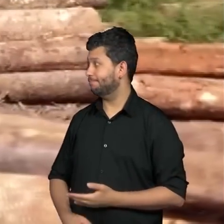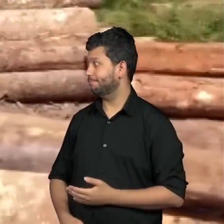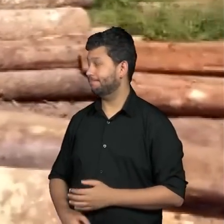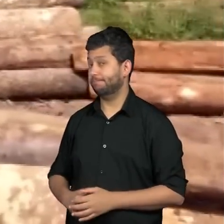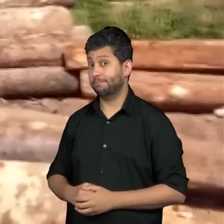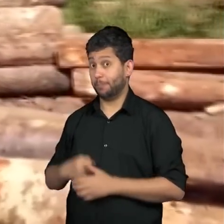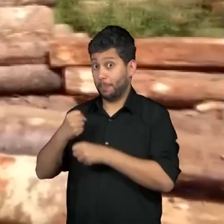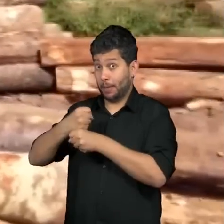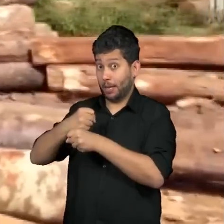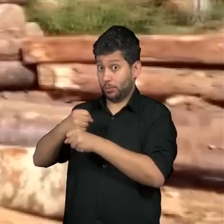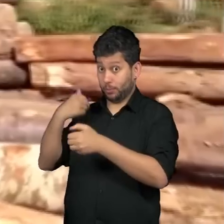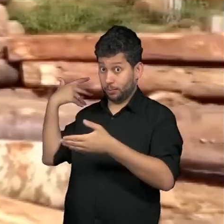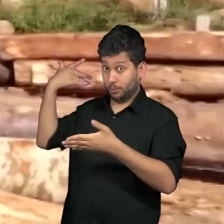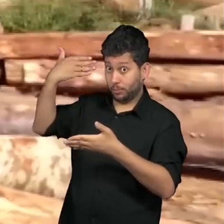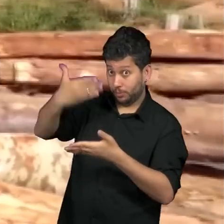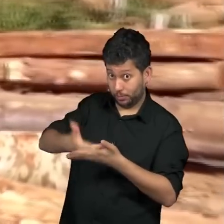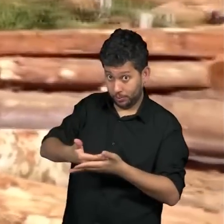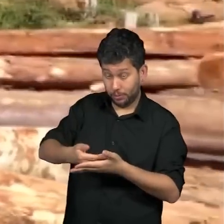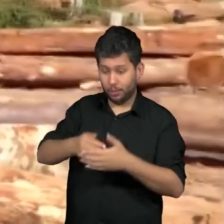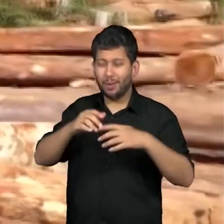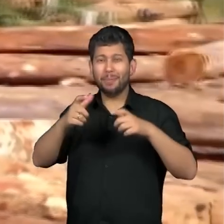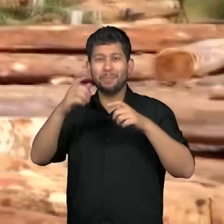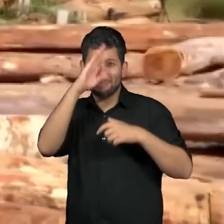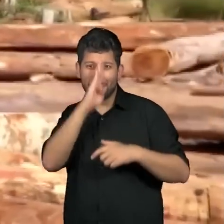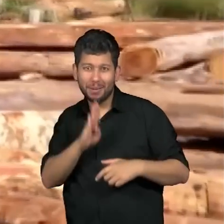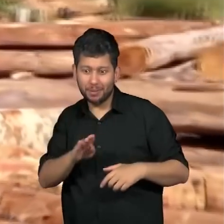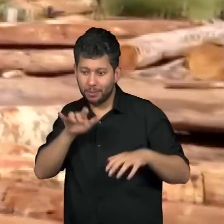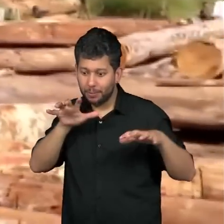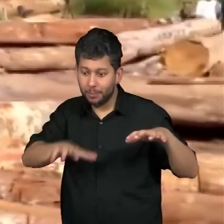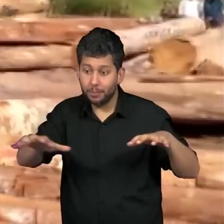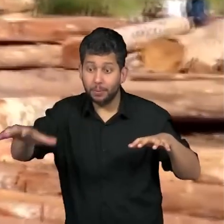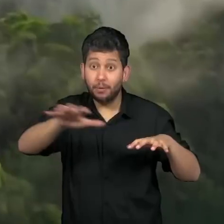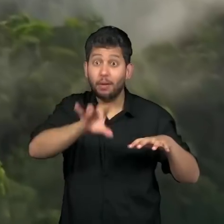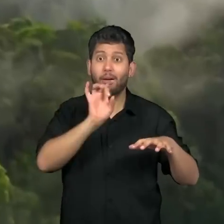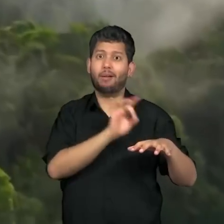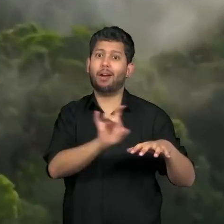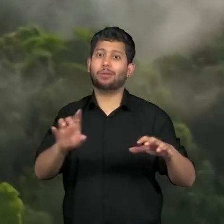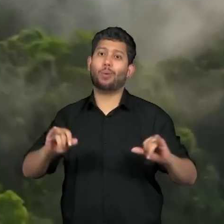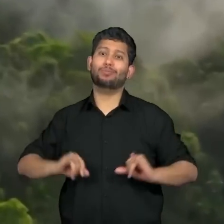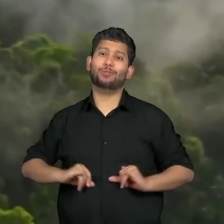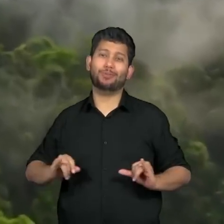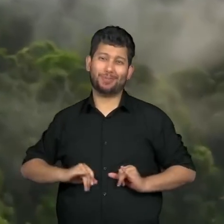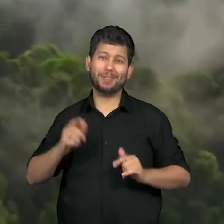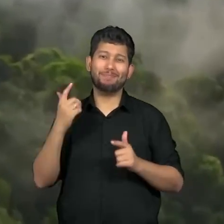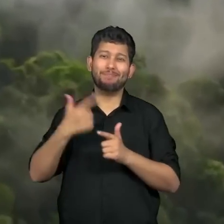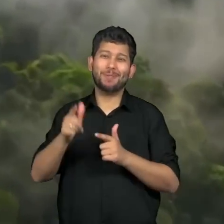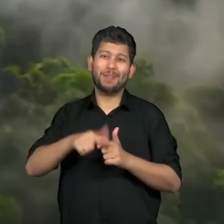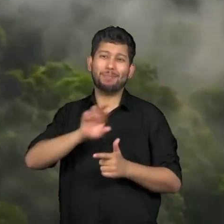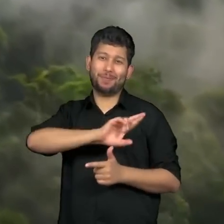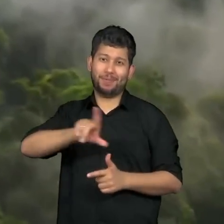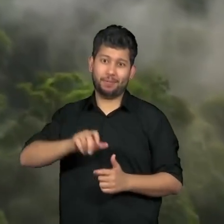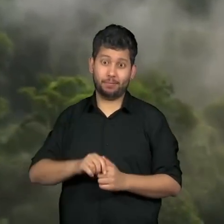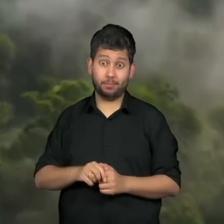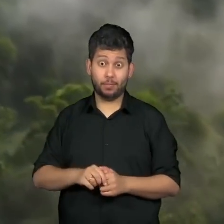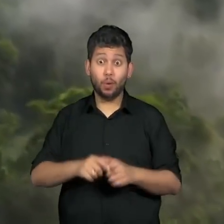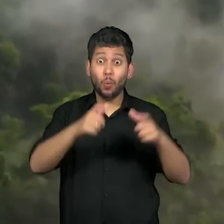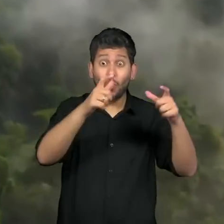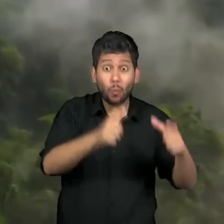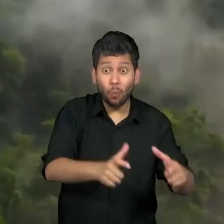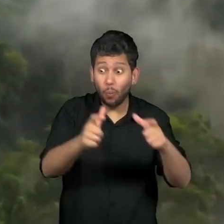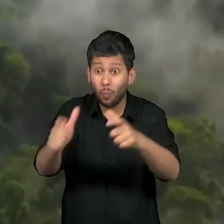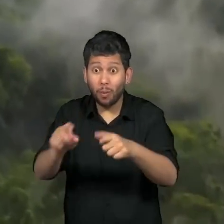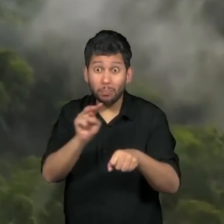Nos últimos anos, os biomas brasileiros têm sofrido diferentes pressões. Preservar os ecossistemas é manter o